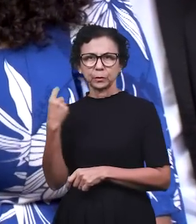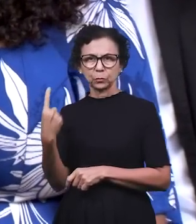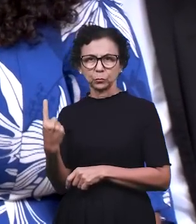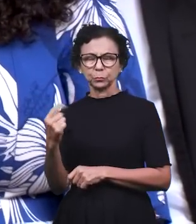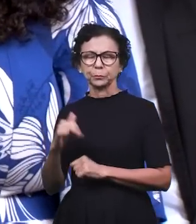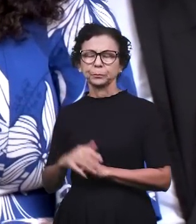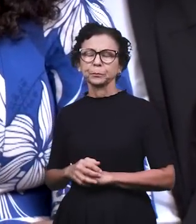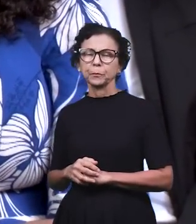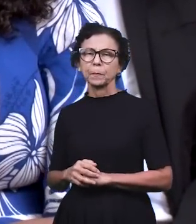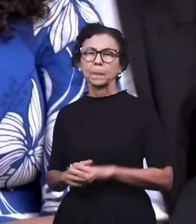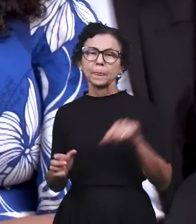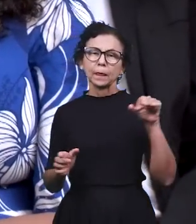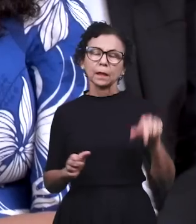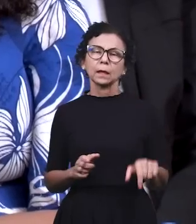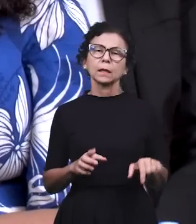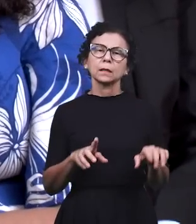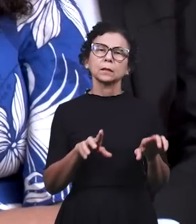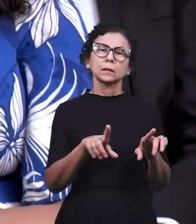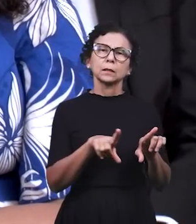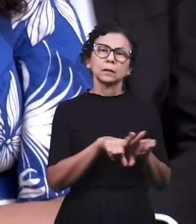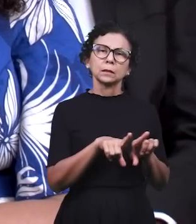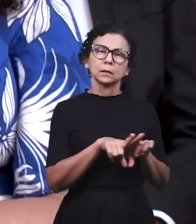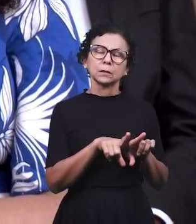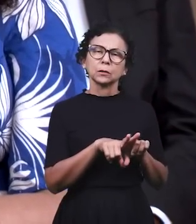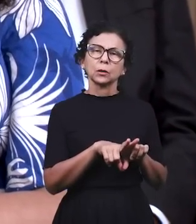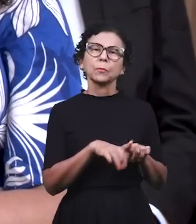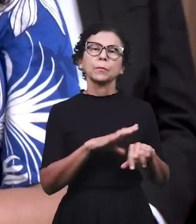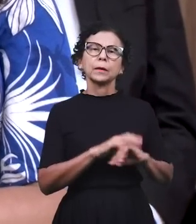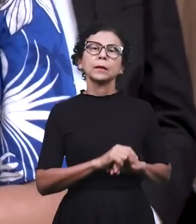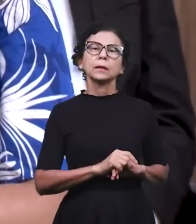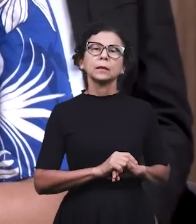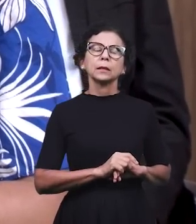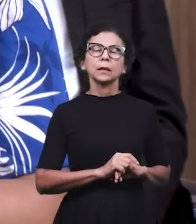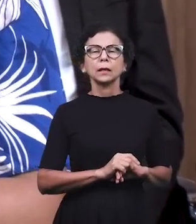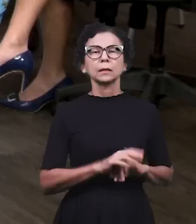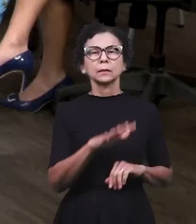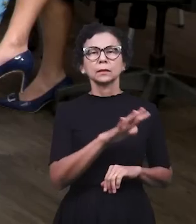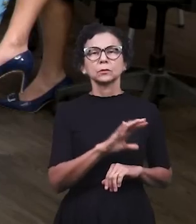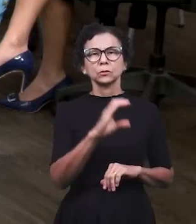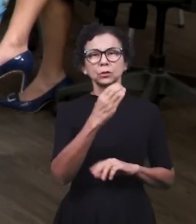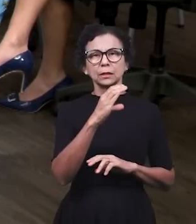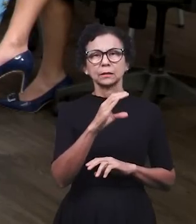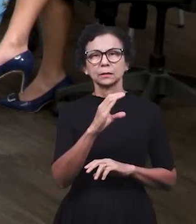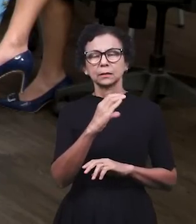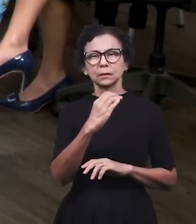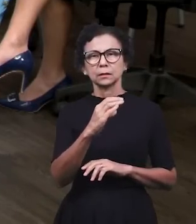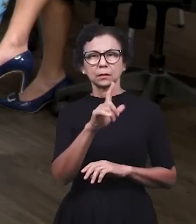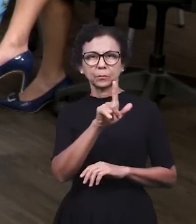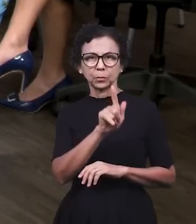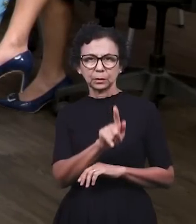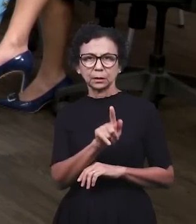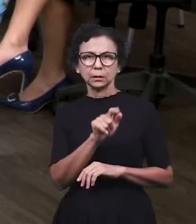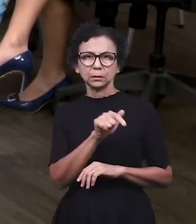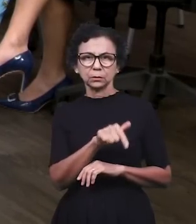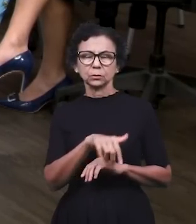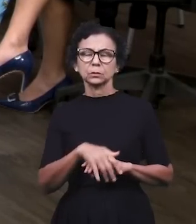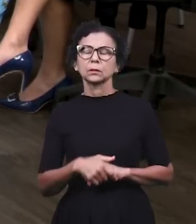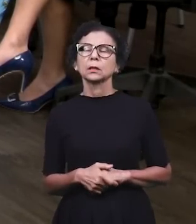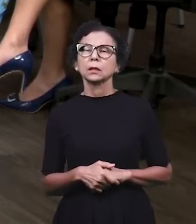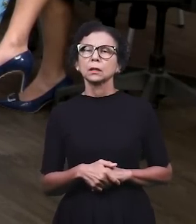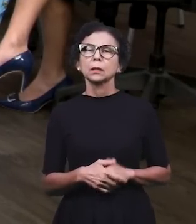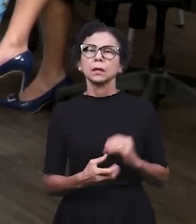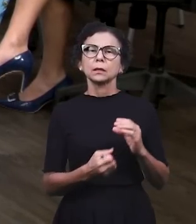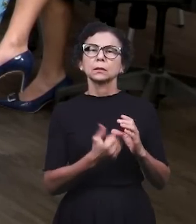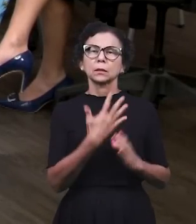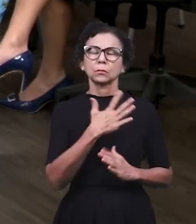templo de Campo Grande 1. Em Cariacica. Cariacica, primeiro templo. Era até hoje, aquele mesmo jeito